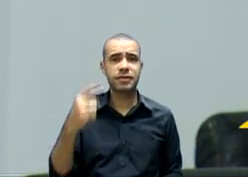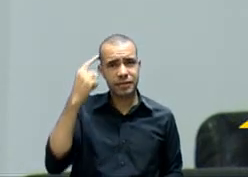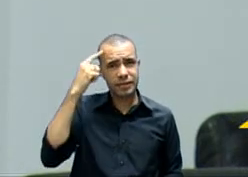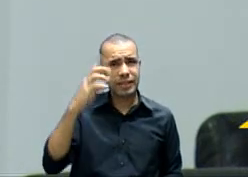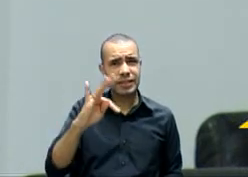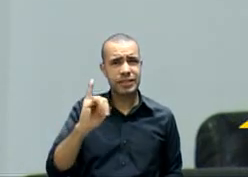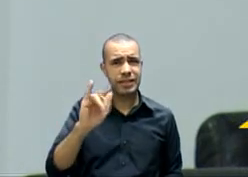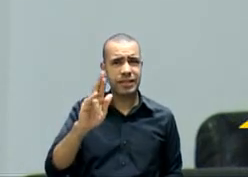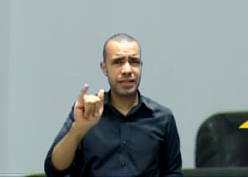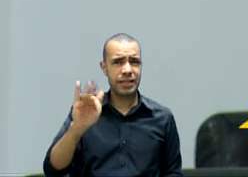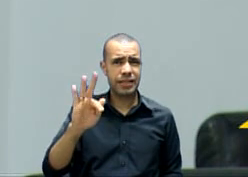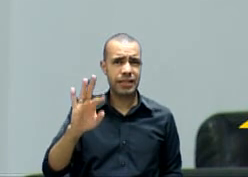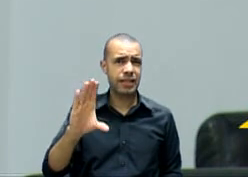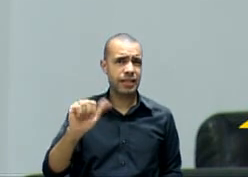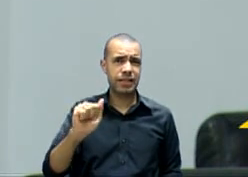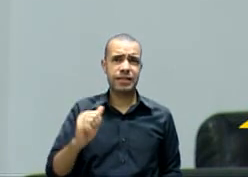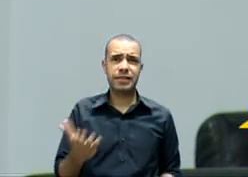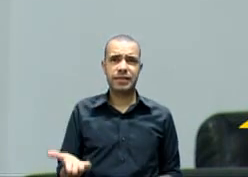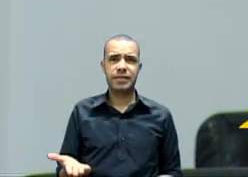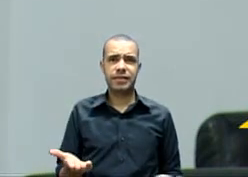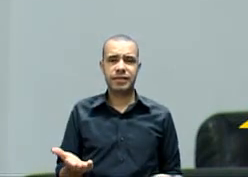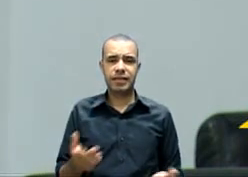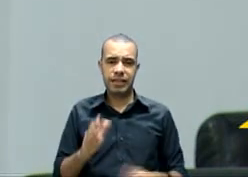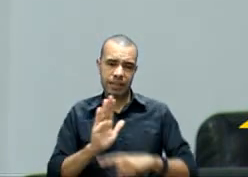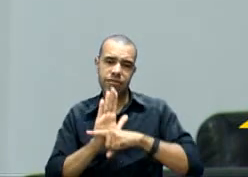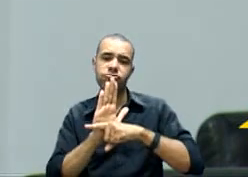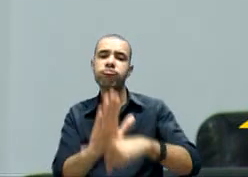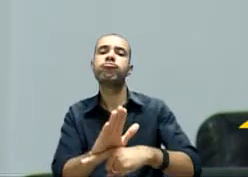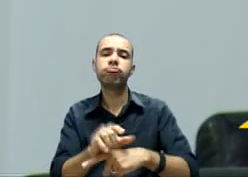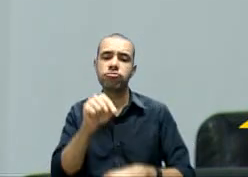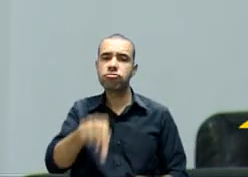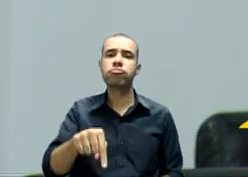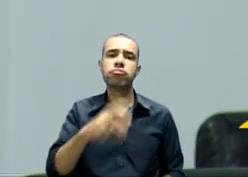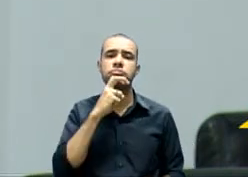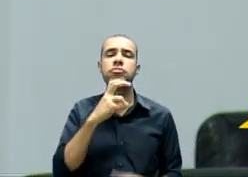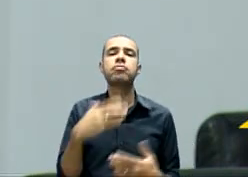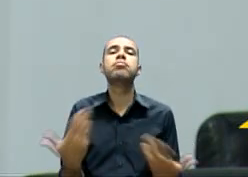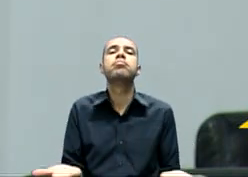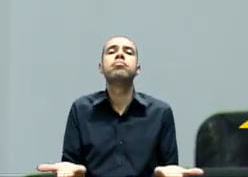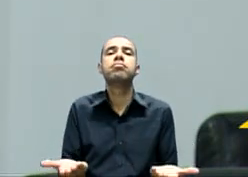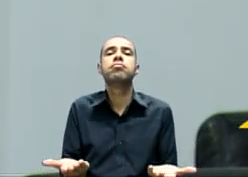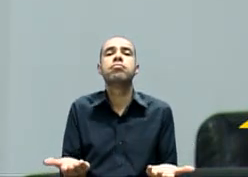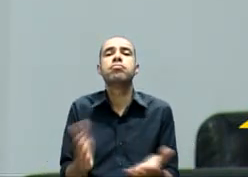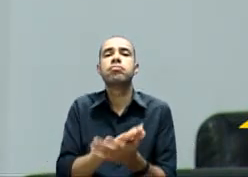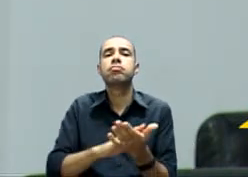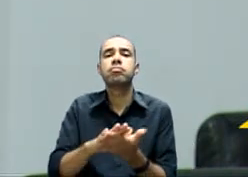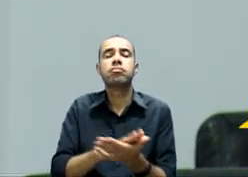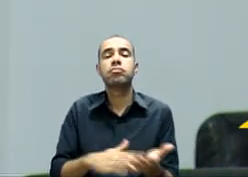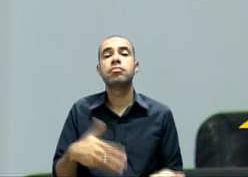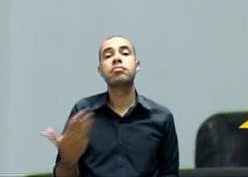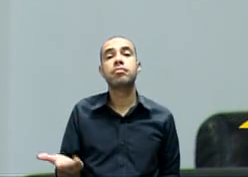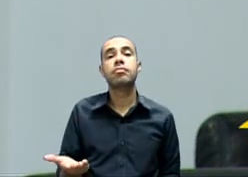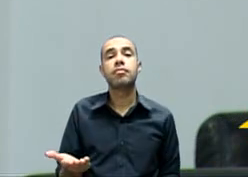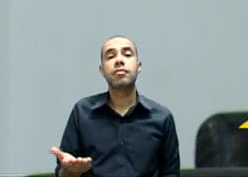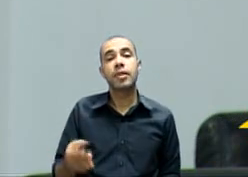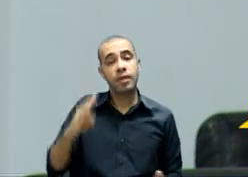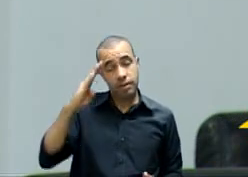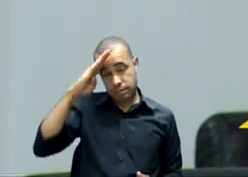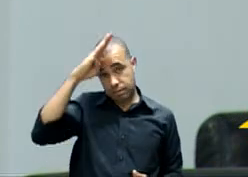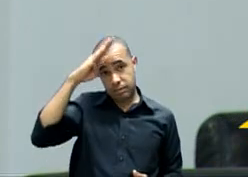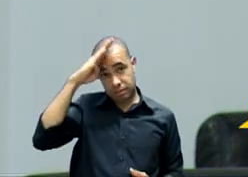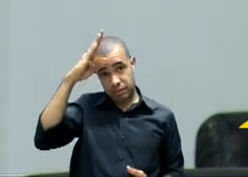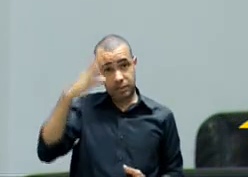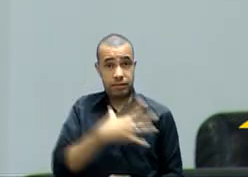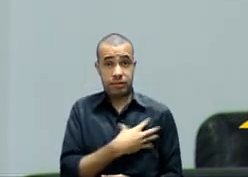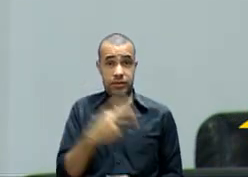saúde de Sorocaba? Nada. O filho do Bolsonaro, que levou quase mais de 30 mil votos, não fez nada. A Joyce,